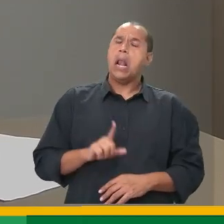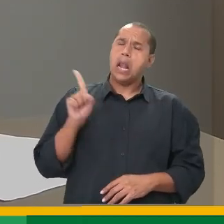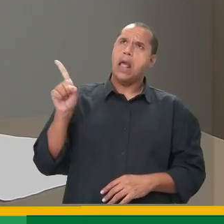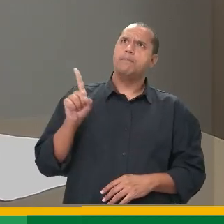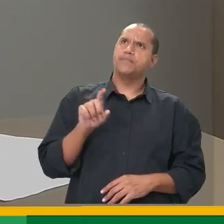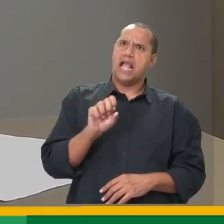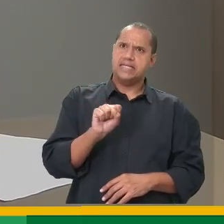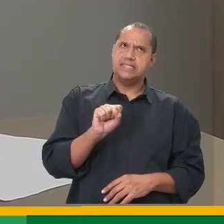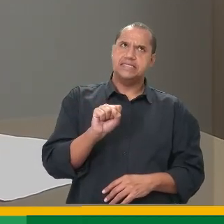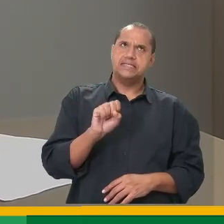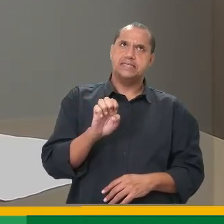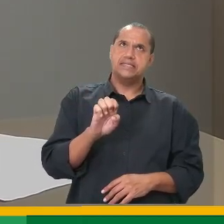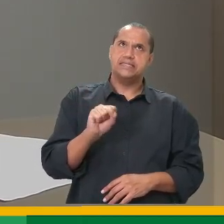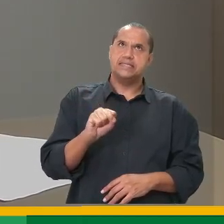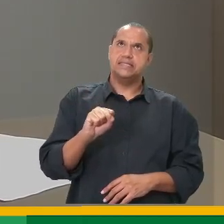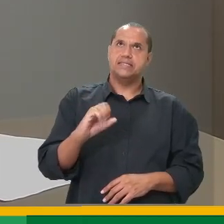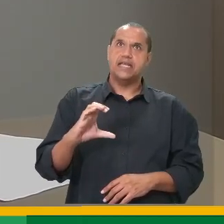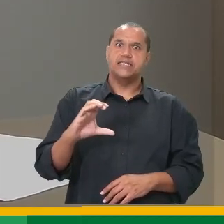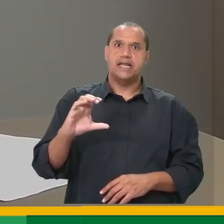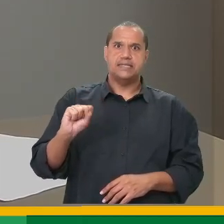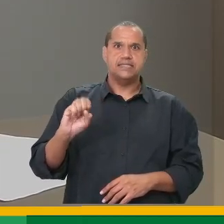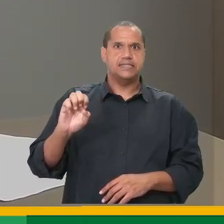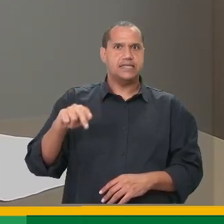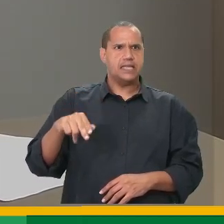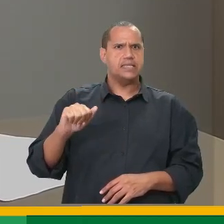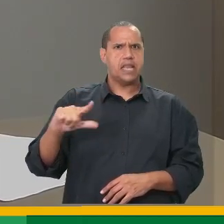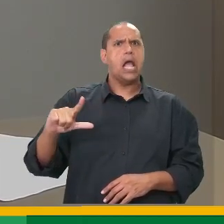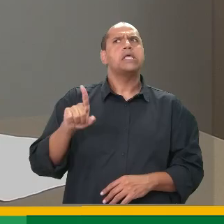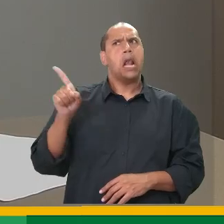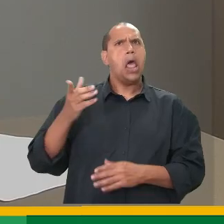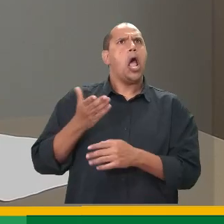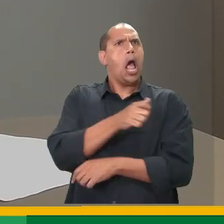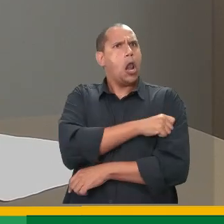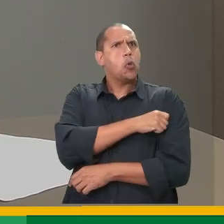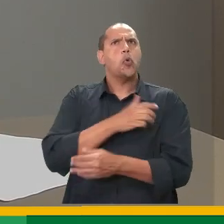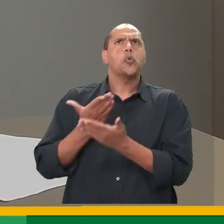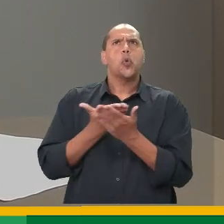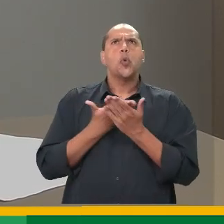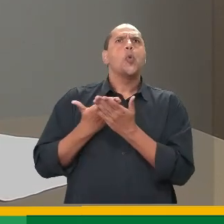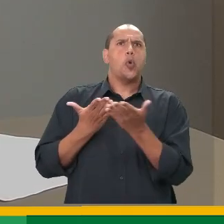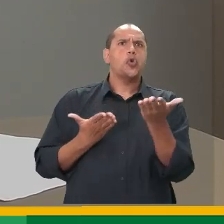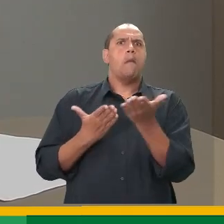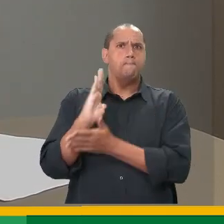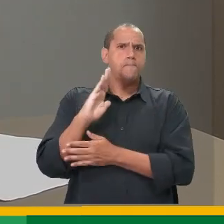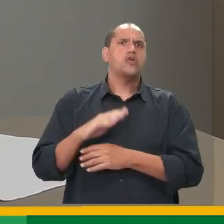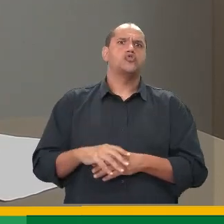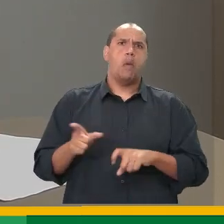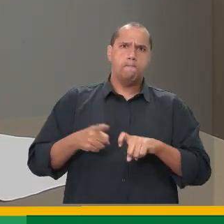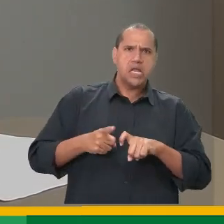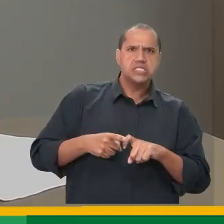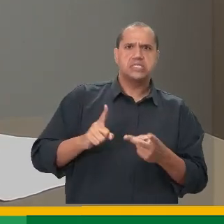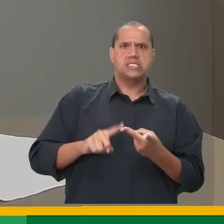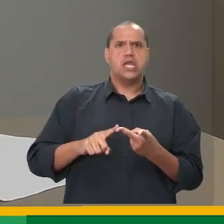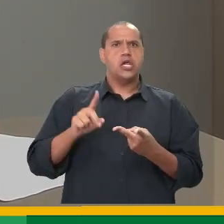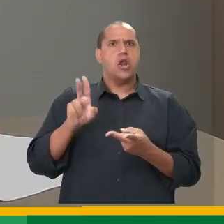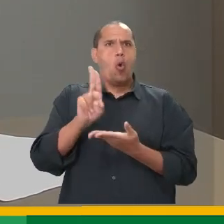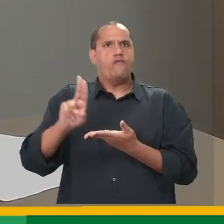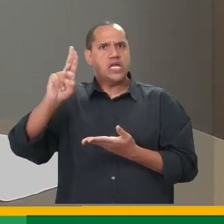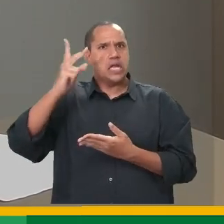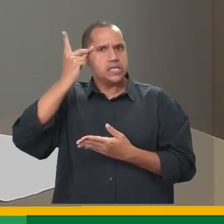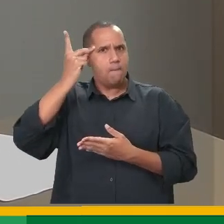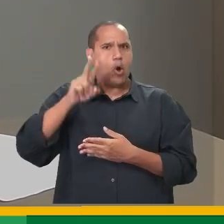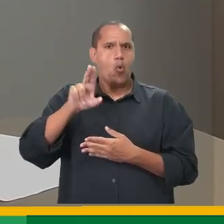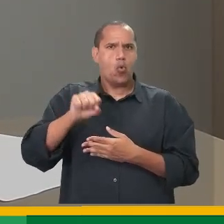e ontem nós hamos vários alunos passaram pra medicina passaram pra USP para engenharia eletrônica é um trabalho Fantástico do Marcelo